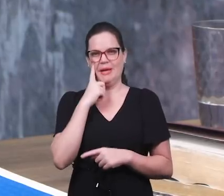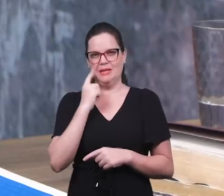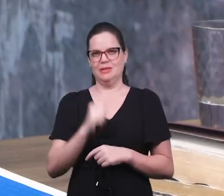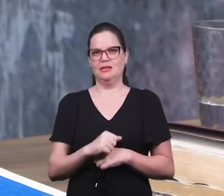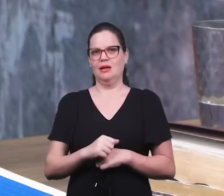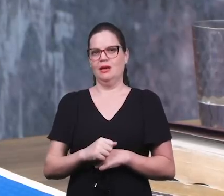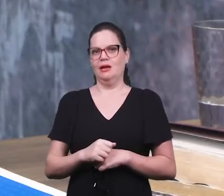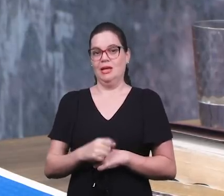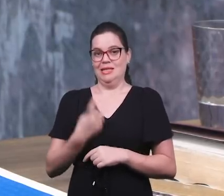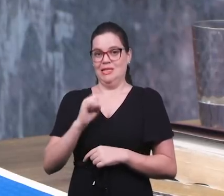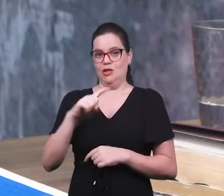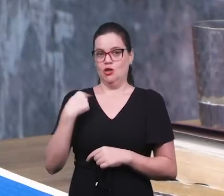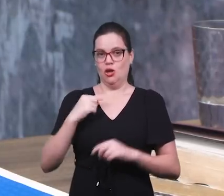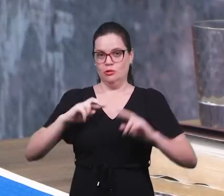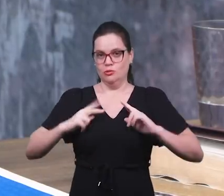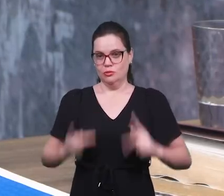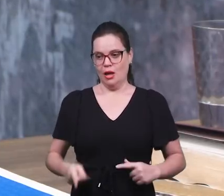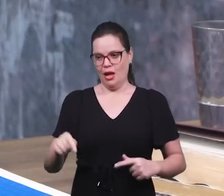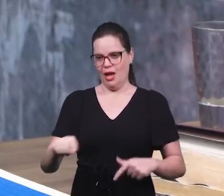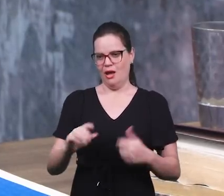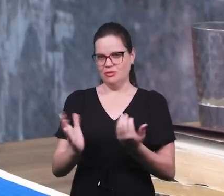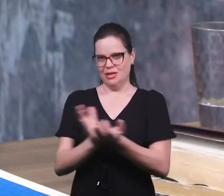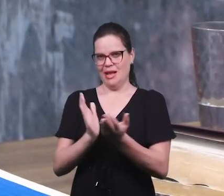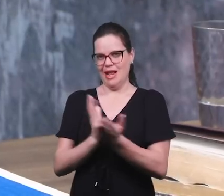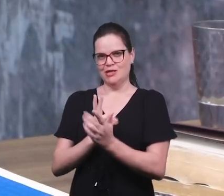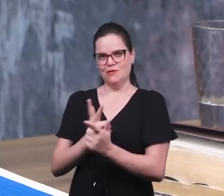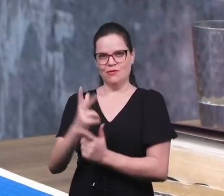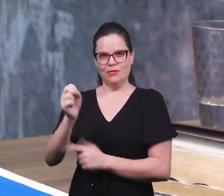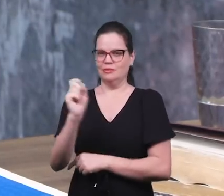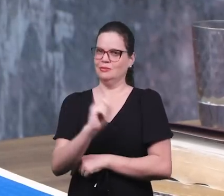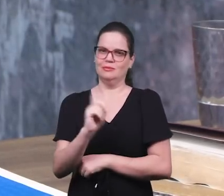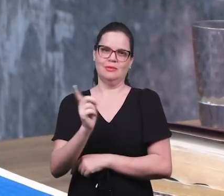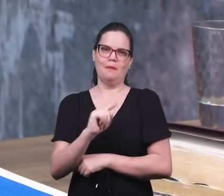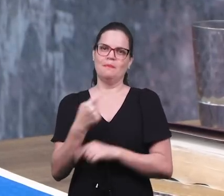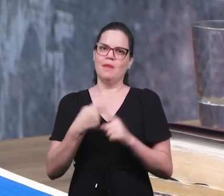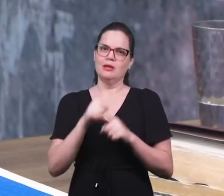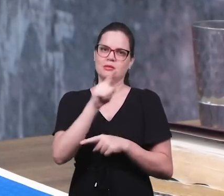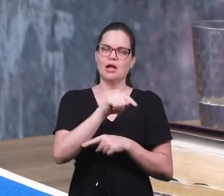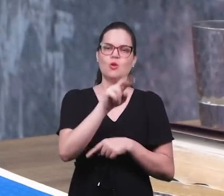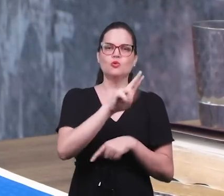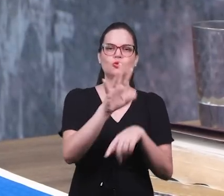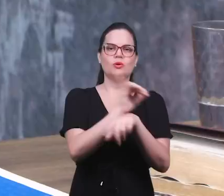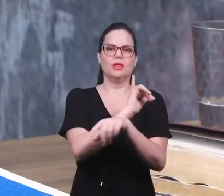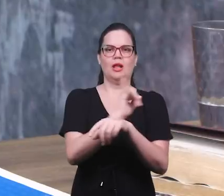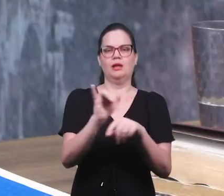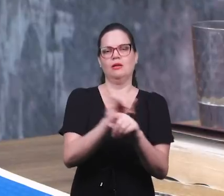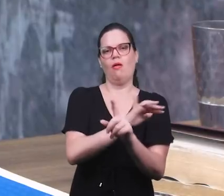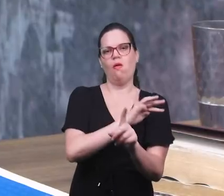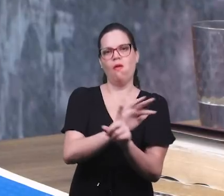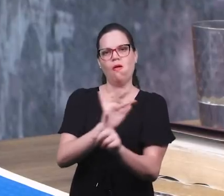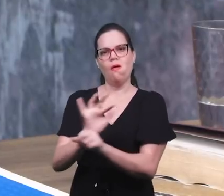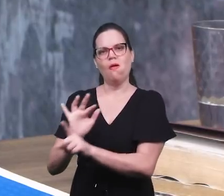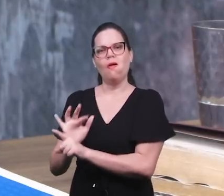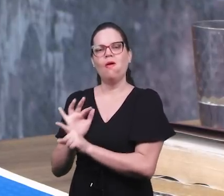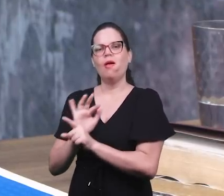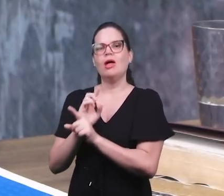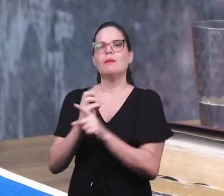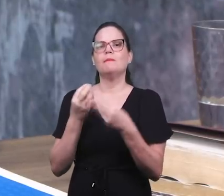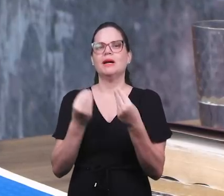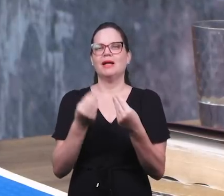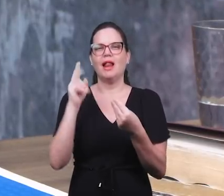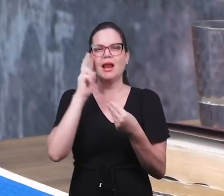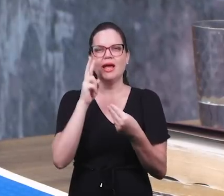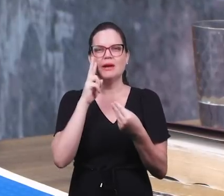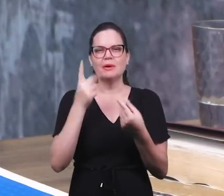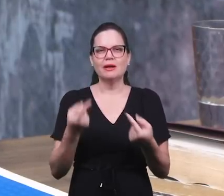venceu. Mas, na verdade, é um desvio do profético, né? Começando aquele